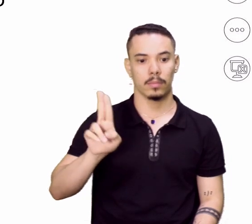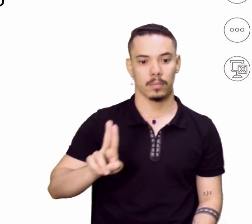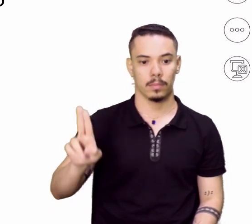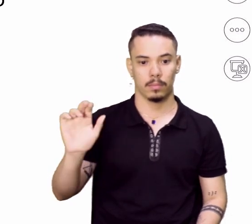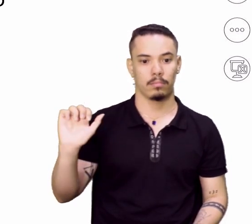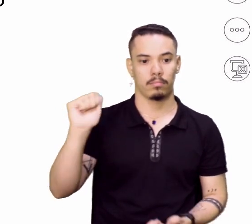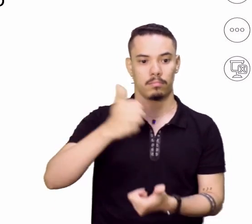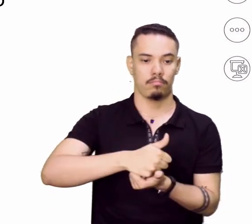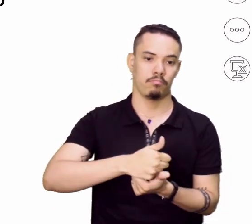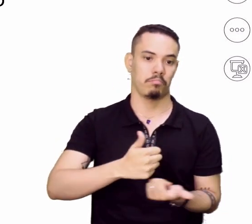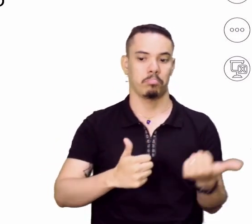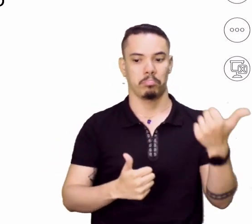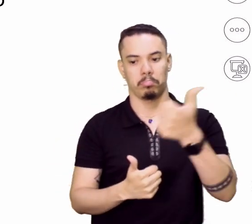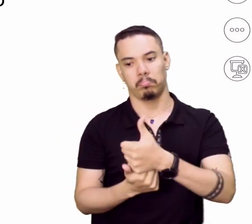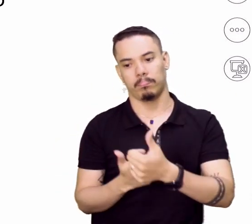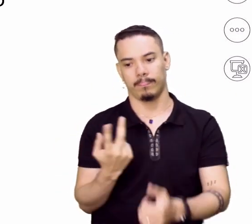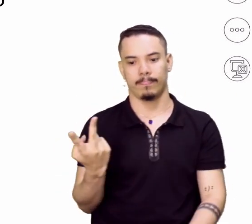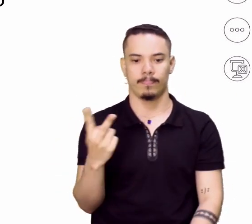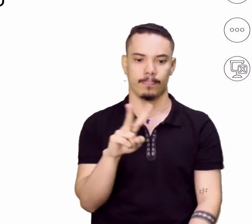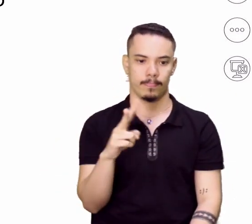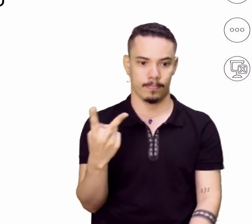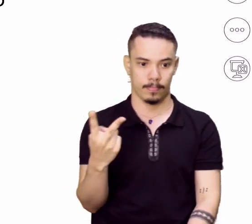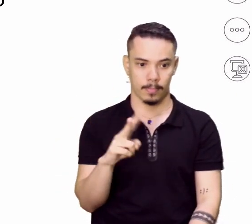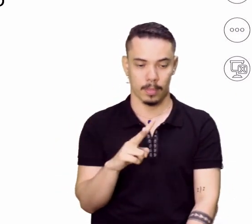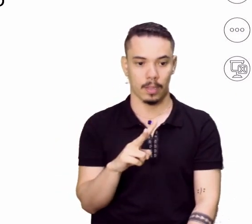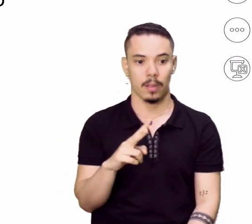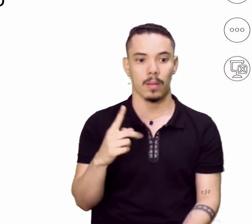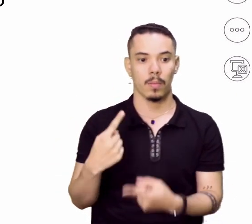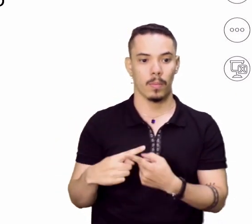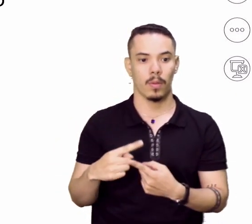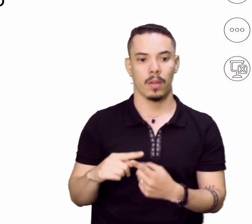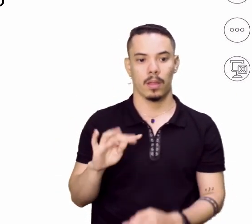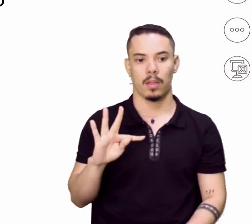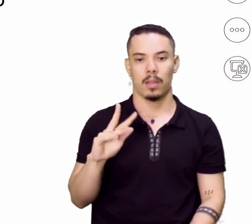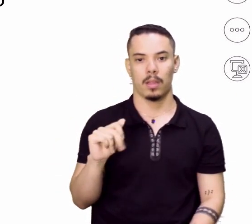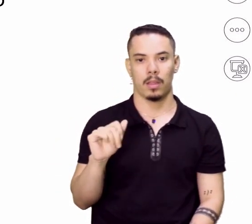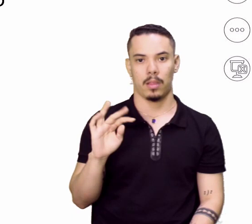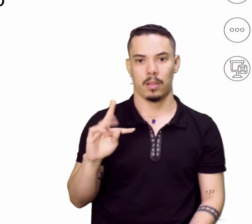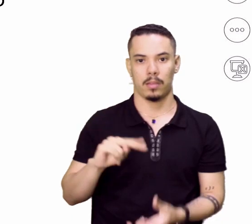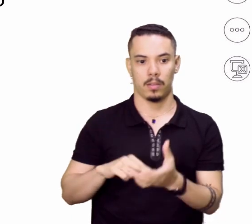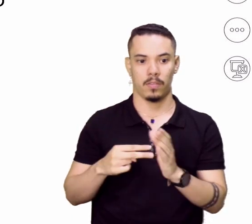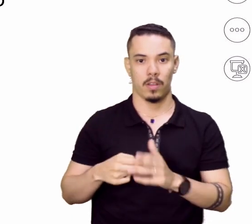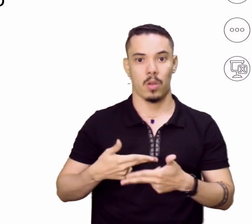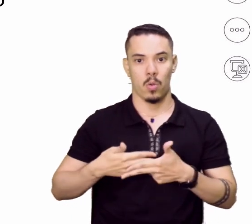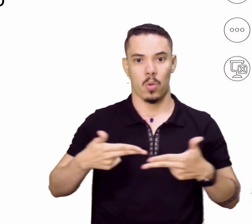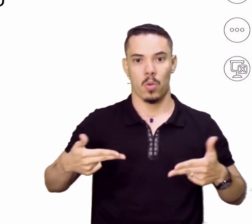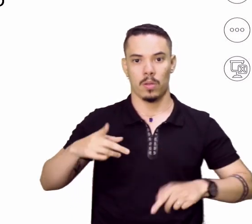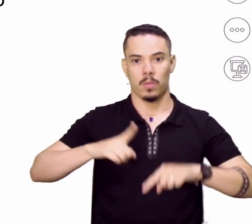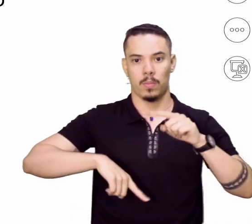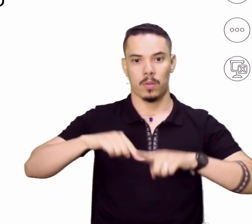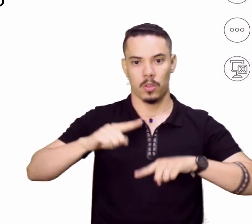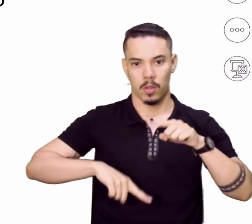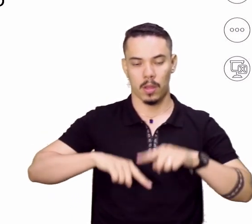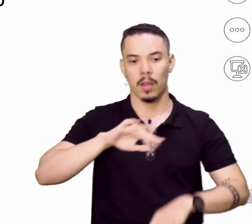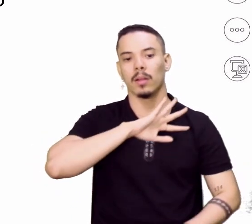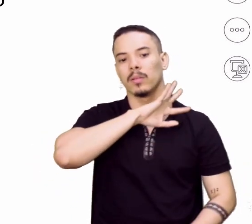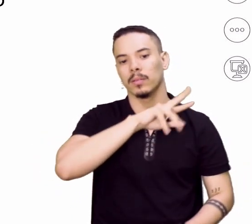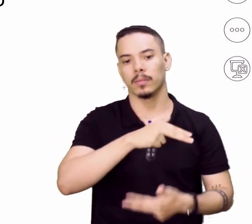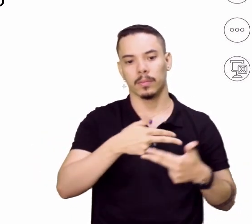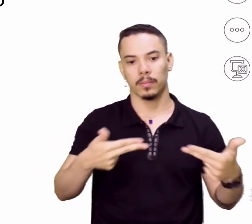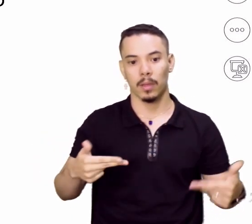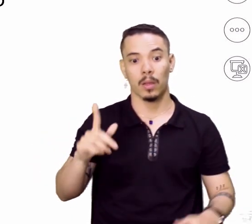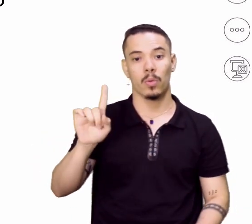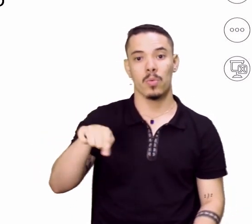quê? O that ele vai se relacionar a coisas, objetos e animais.